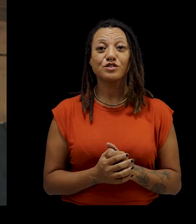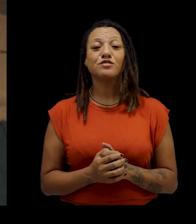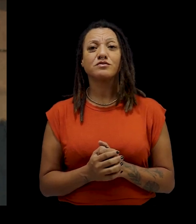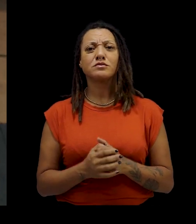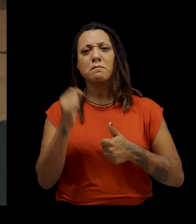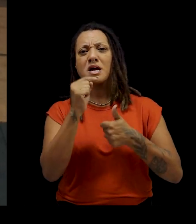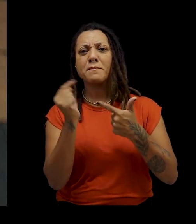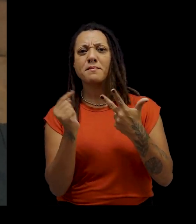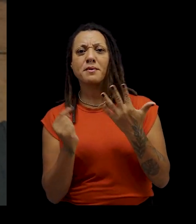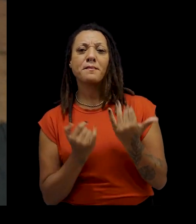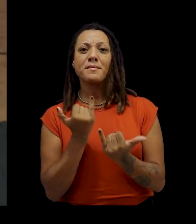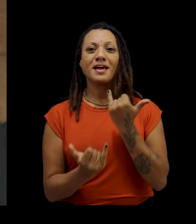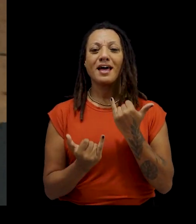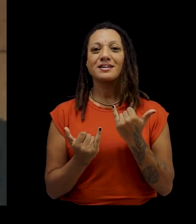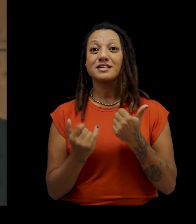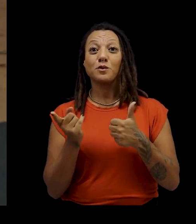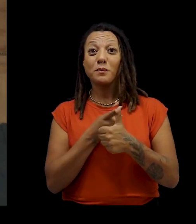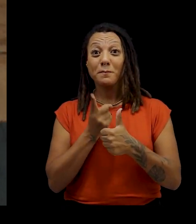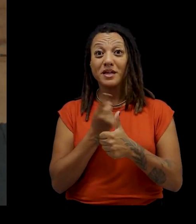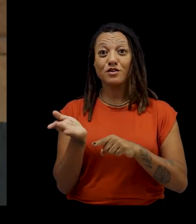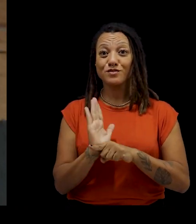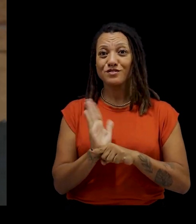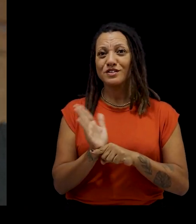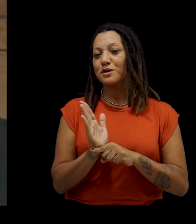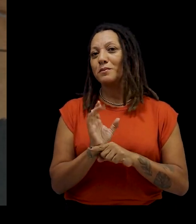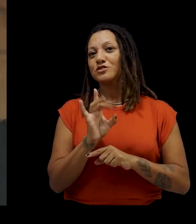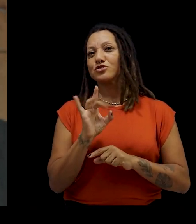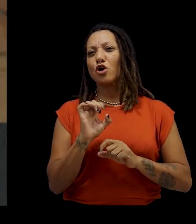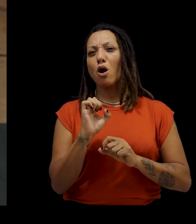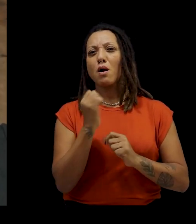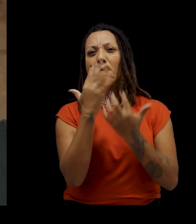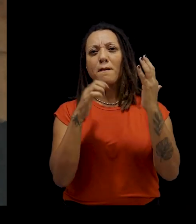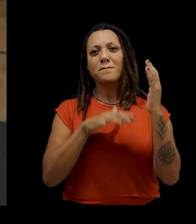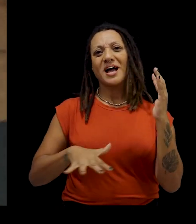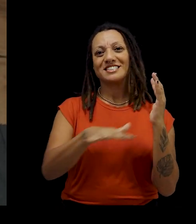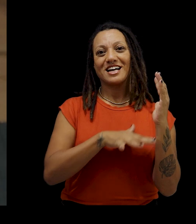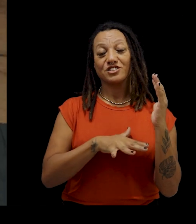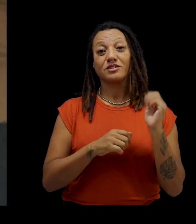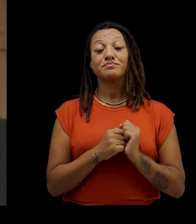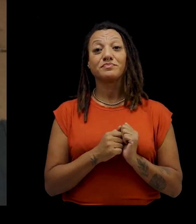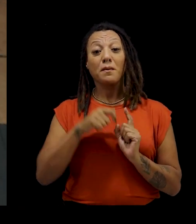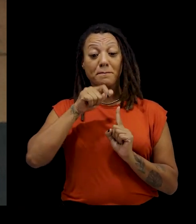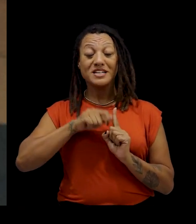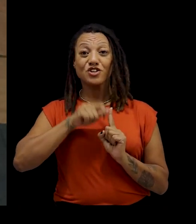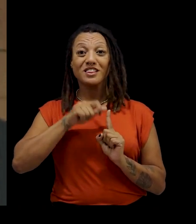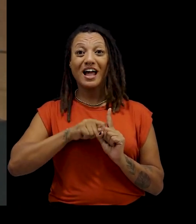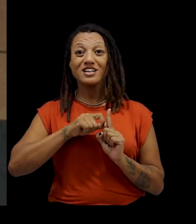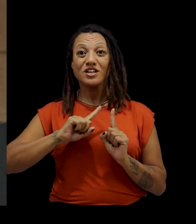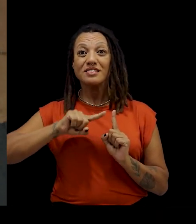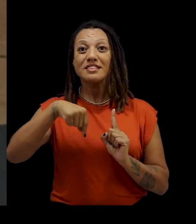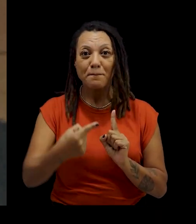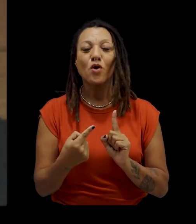e de algum jeito, acho que todos os elementos, assim, é como se esse primeiro filme fosse uma paisagem, e aí todos